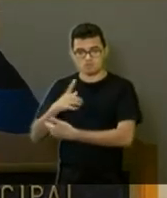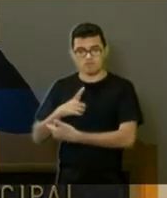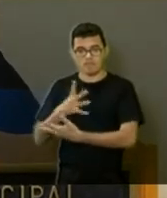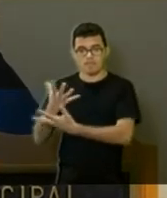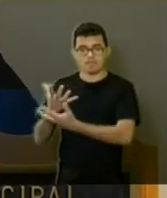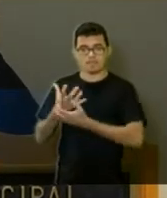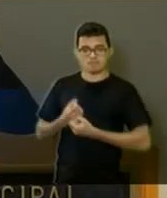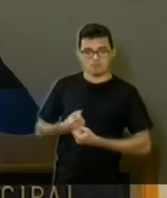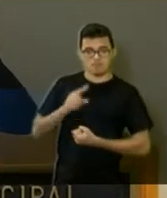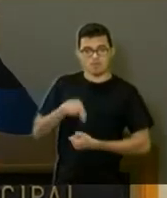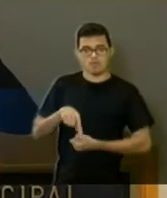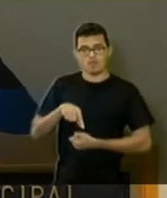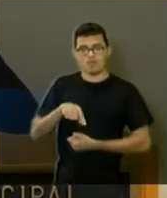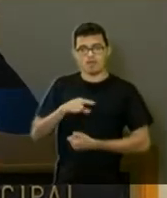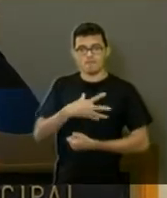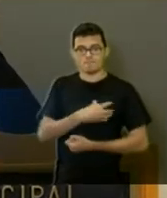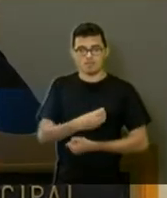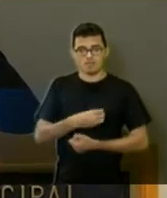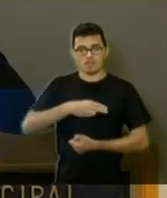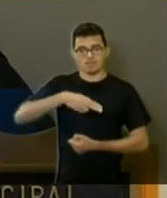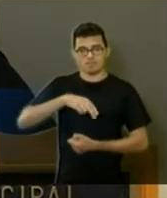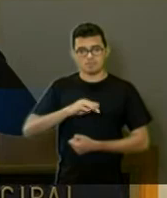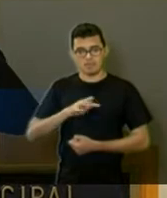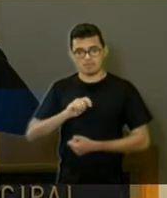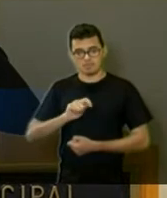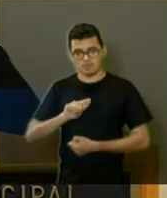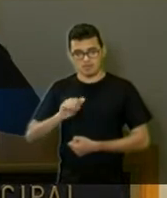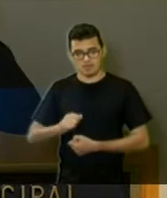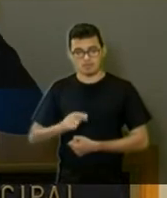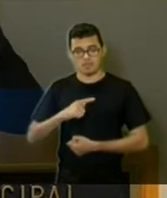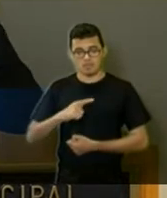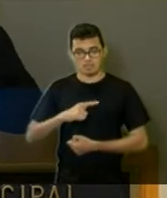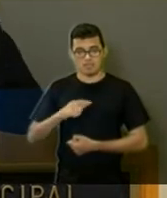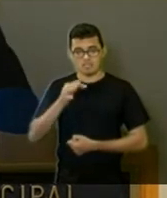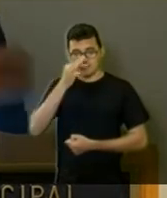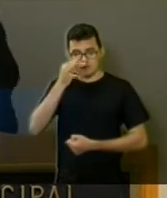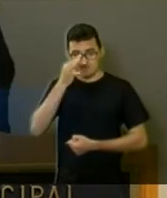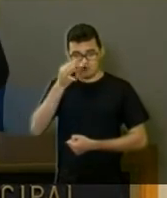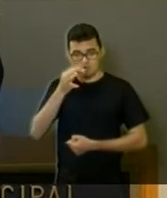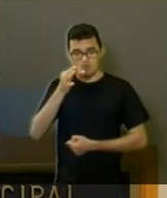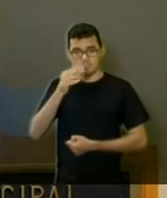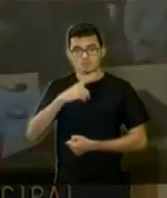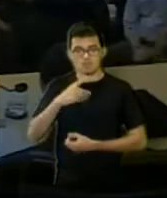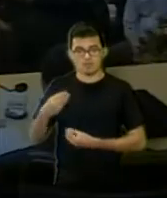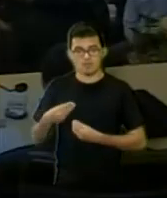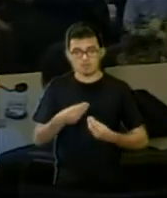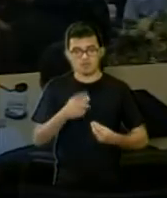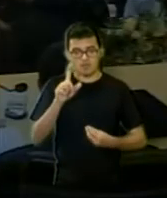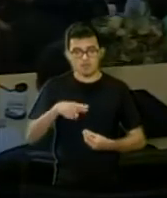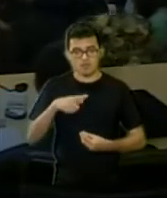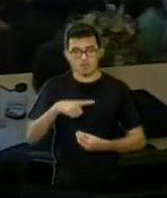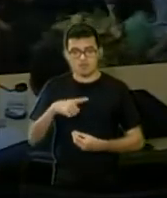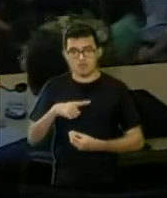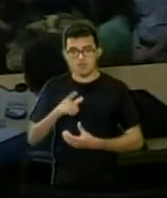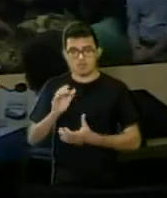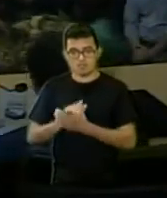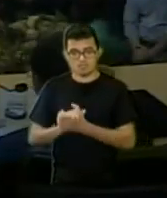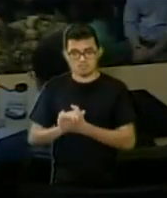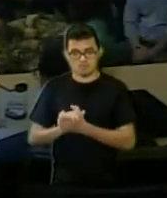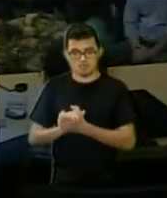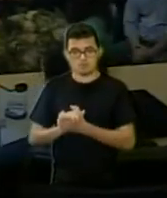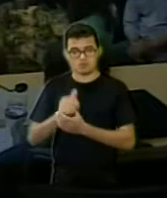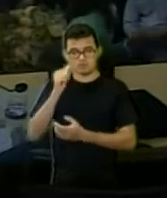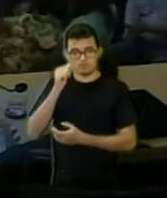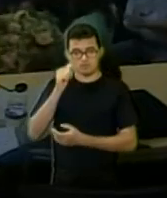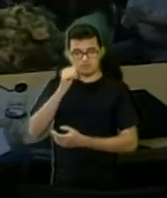Freitas Costa. Por favor, venha aqui à frente. E essas flores serão entregues pela esposa do vereador Rodrigo Martins, a